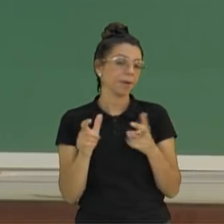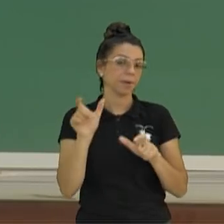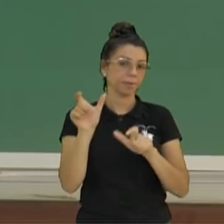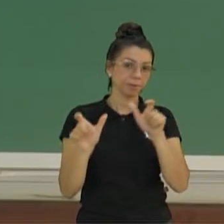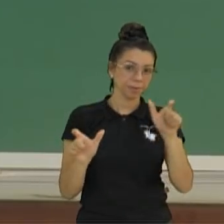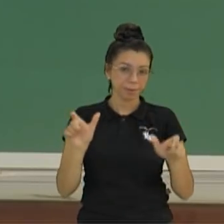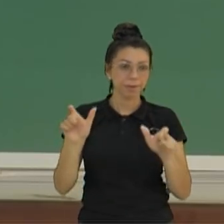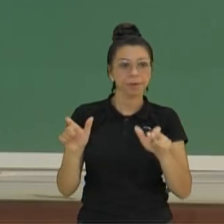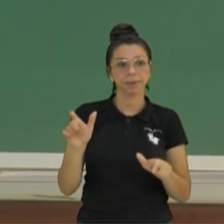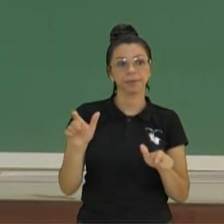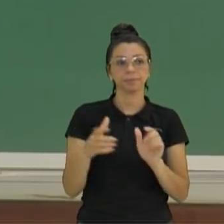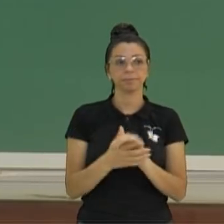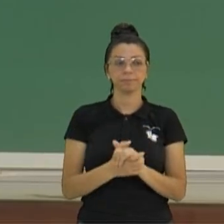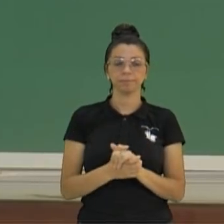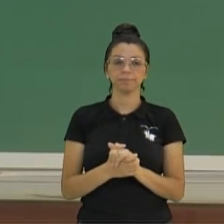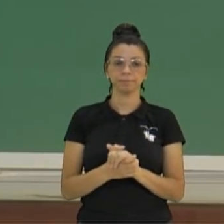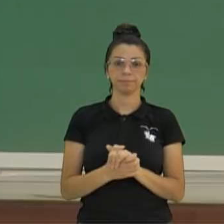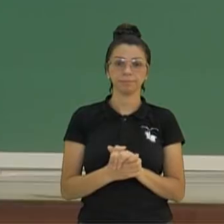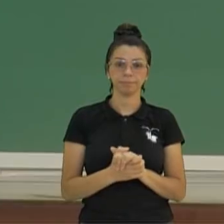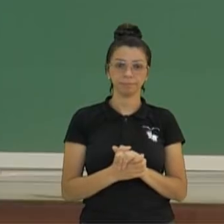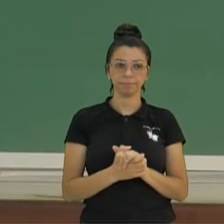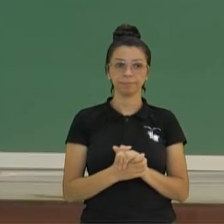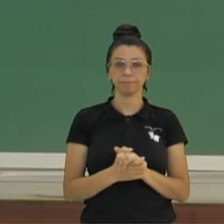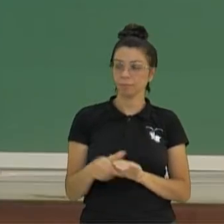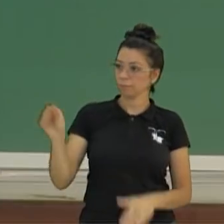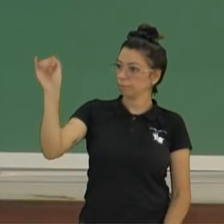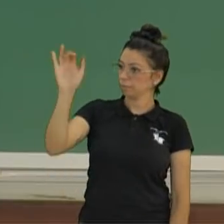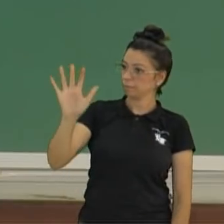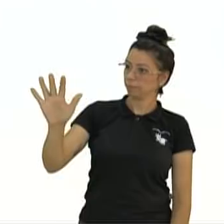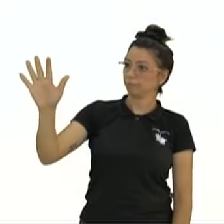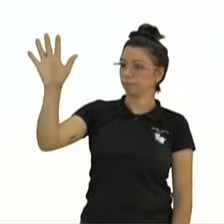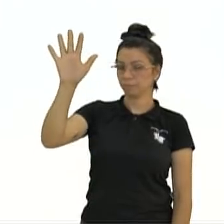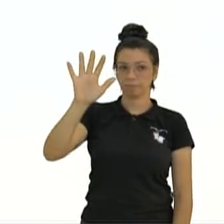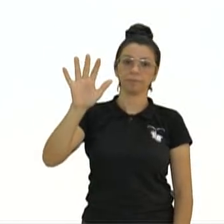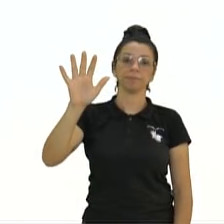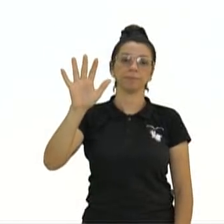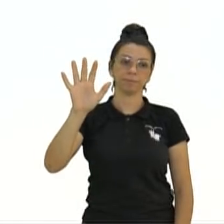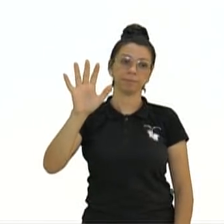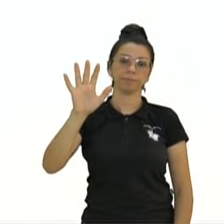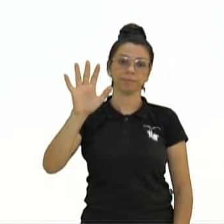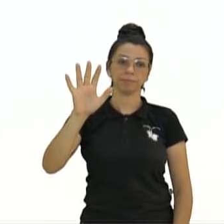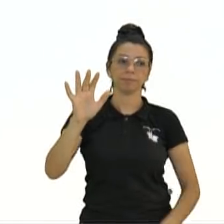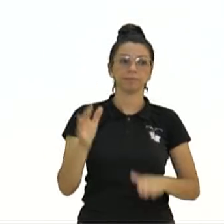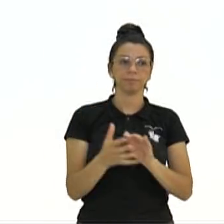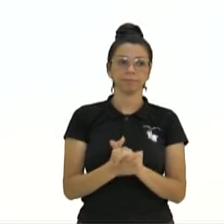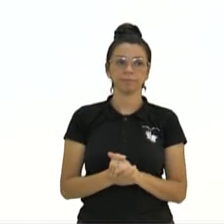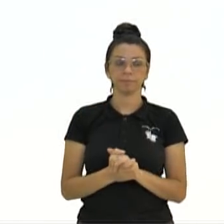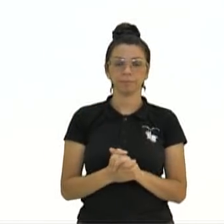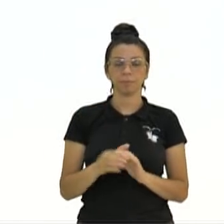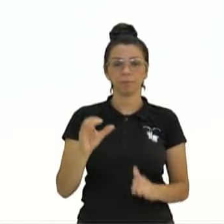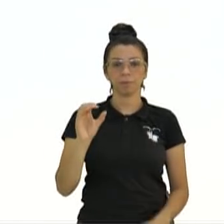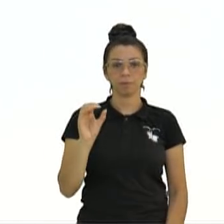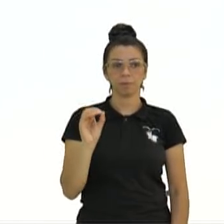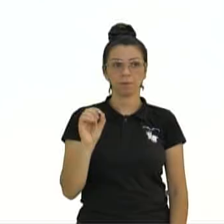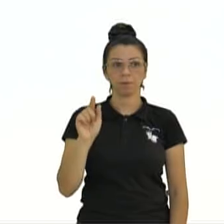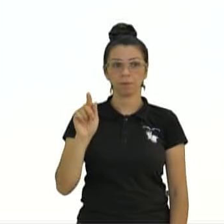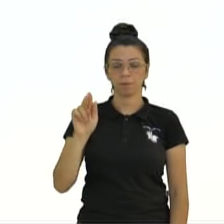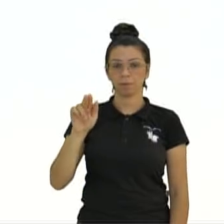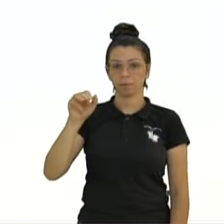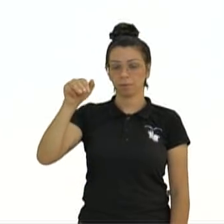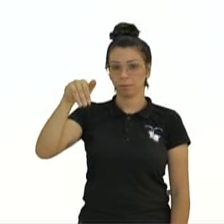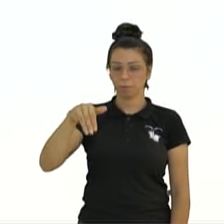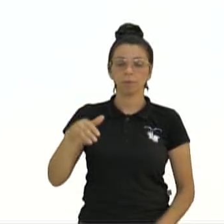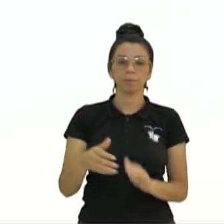como personagem aqui, temos aí a imagem aqui do quadrinho. Personagem Ogum, roteiro